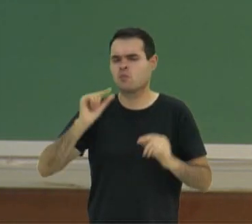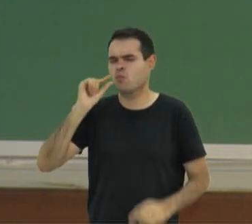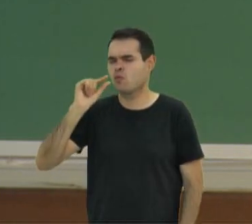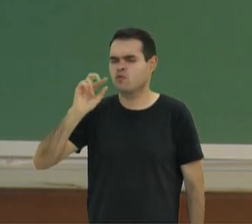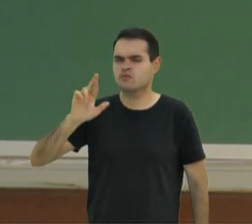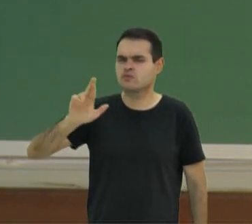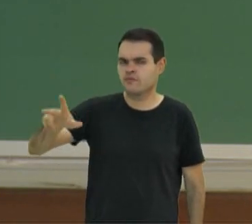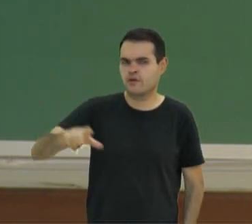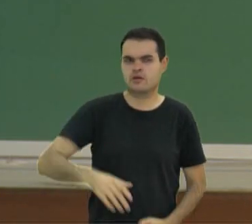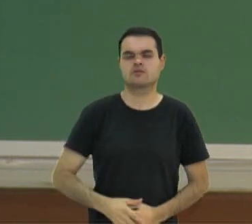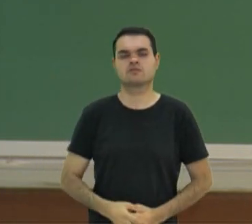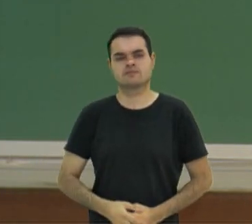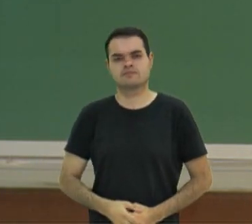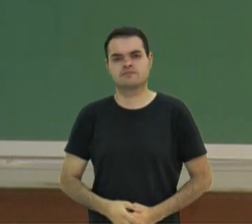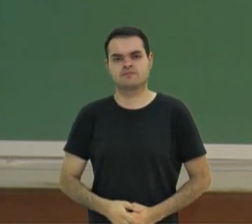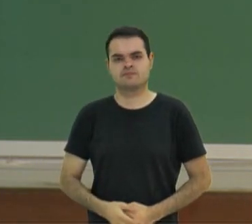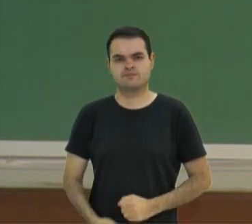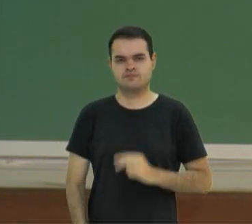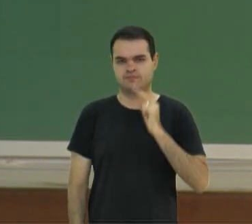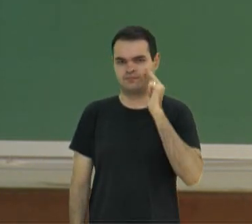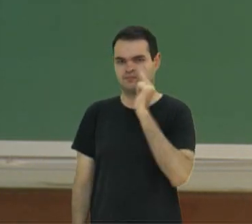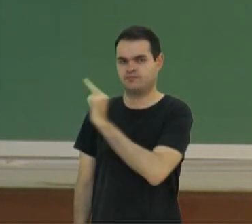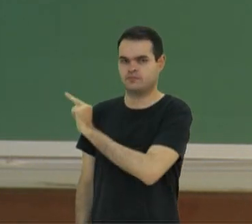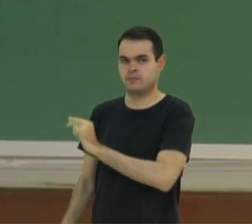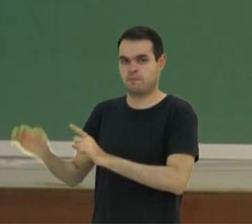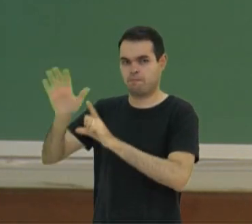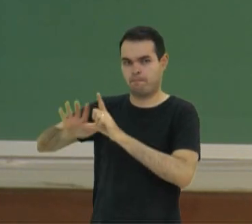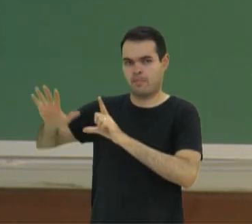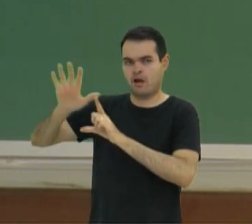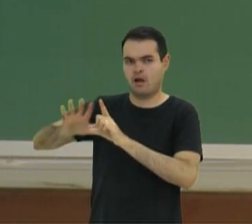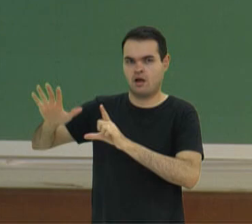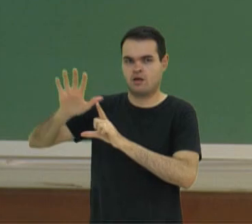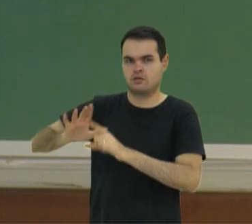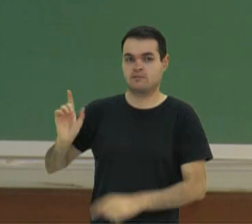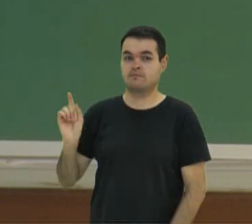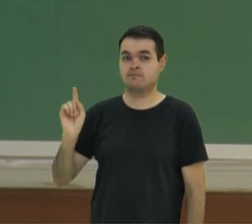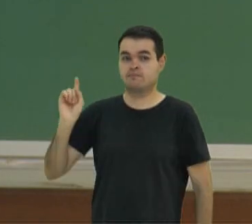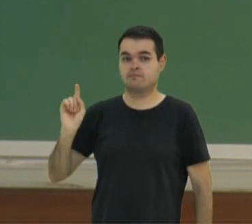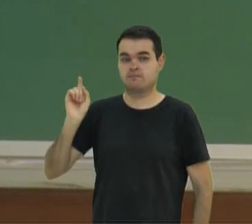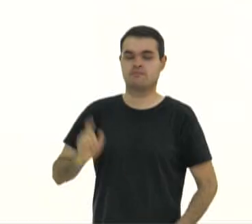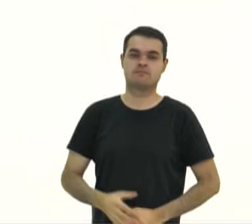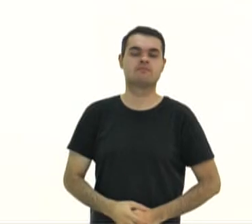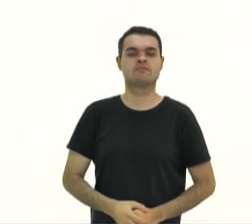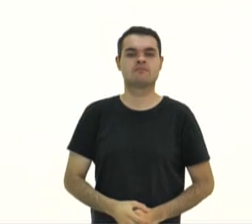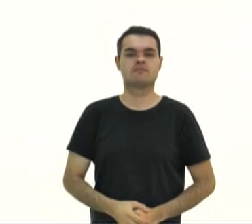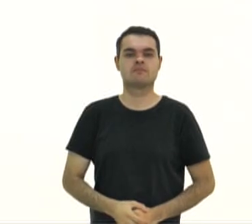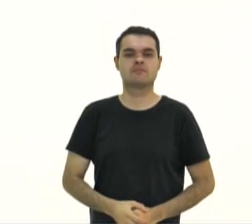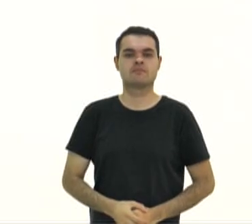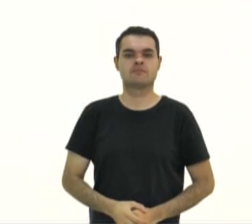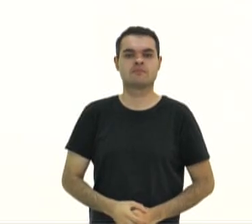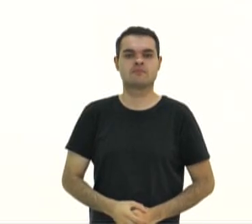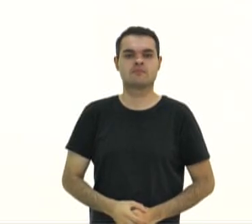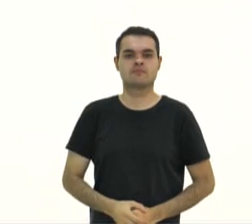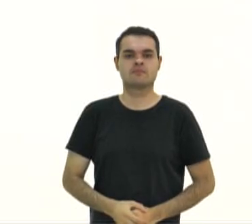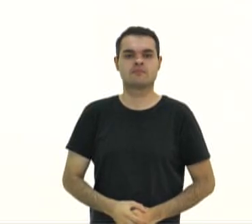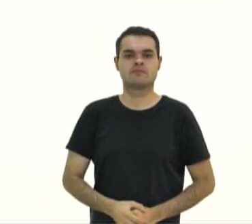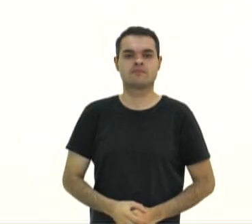diferente, certo? Observe essa imagem que nós temos aqui, né? Existe uma ideia de